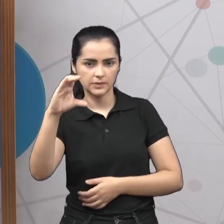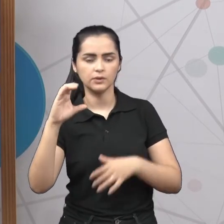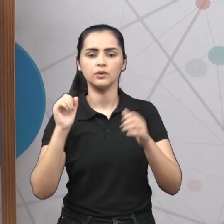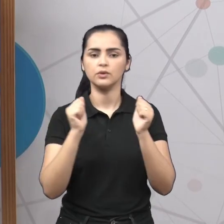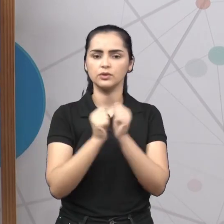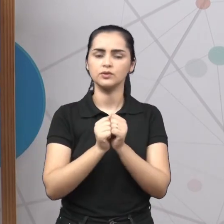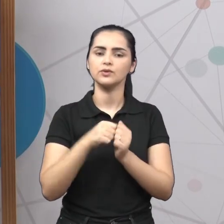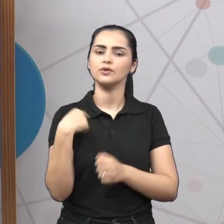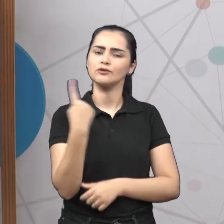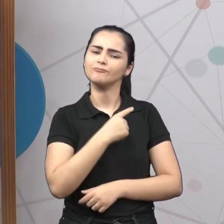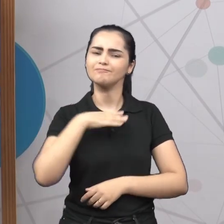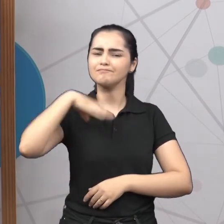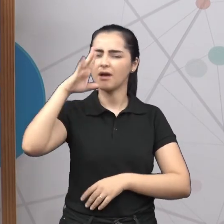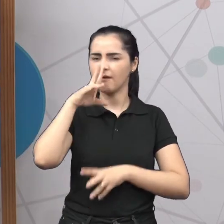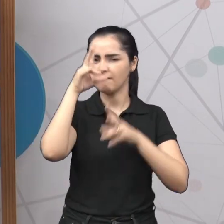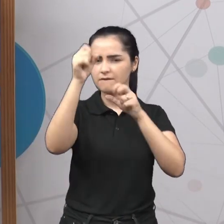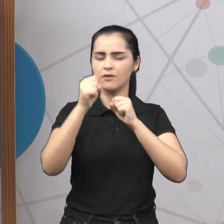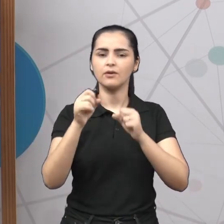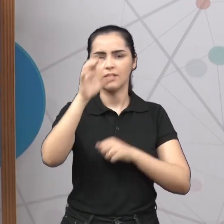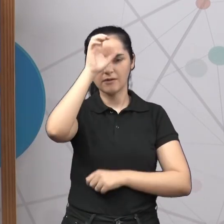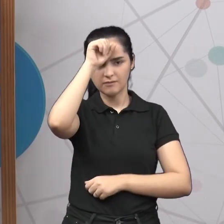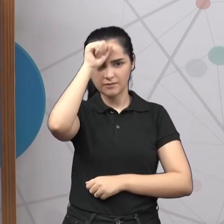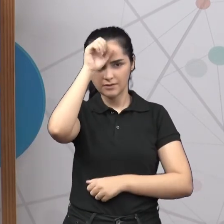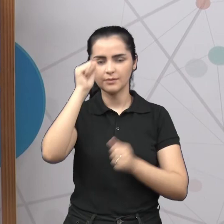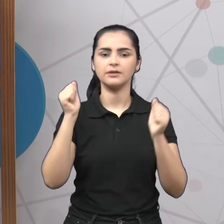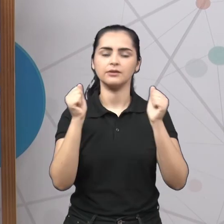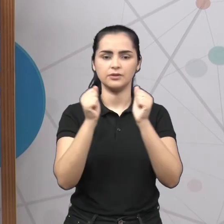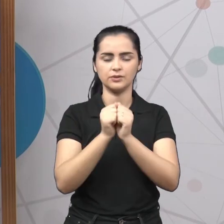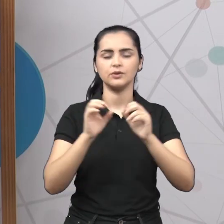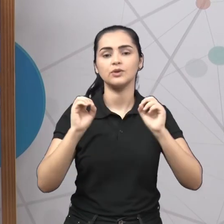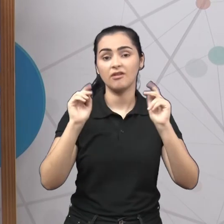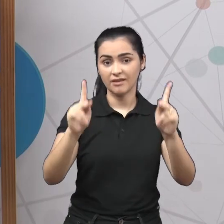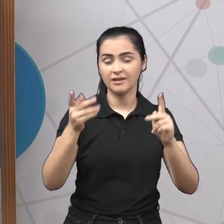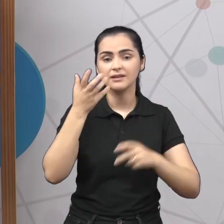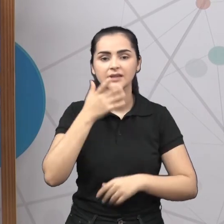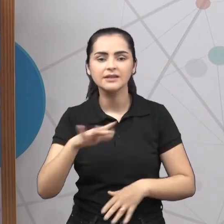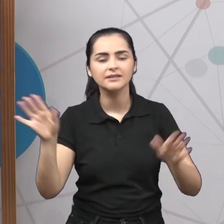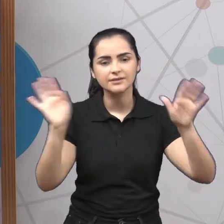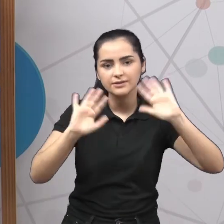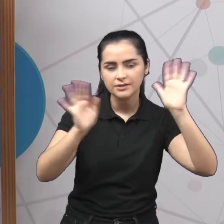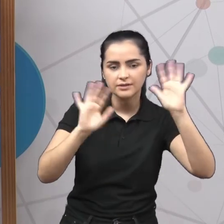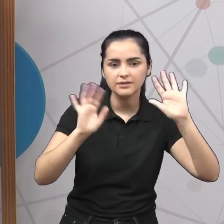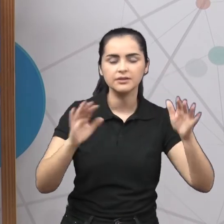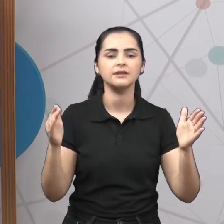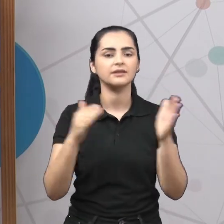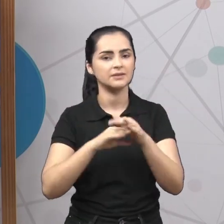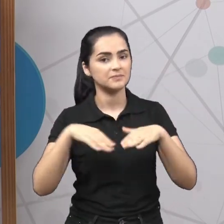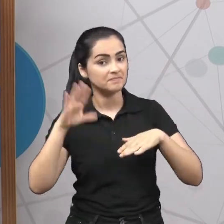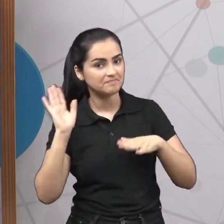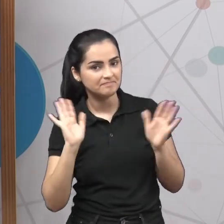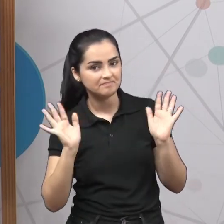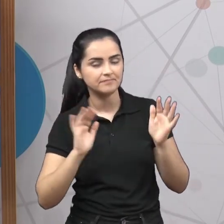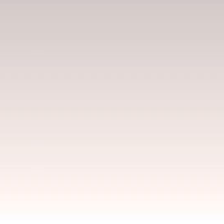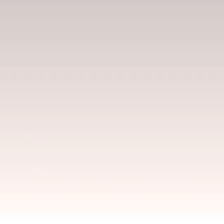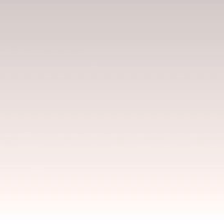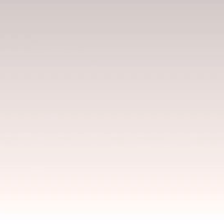juntos nós somos mais fortes e vamos aprender juntos, ok, crianças? Tchau, tchau, até mais!